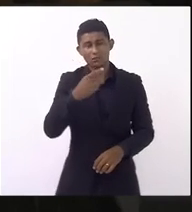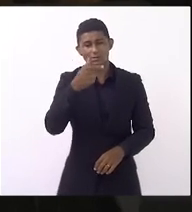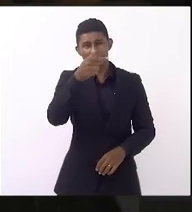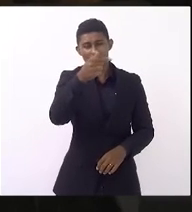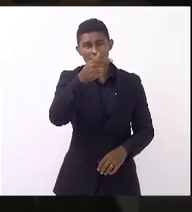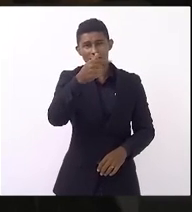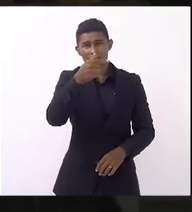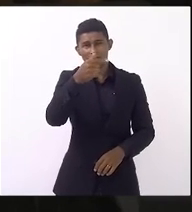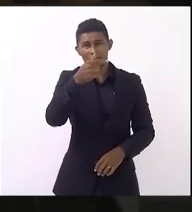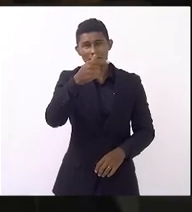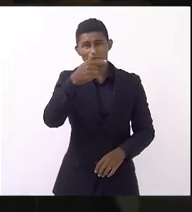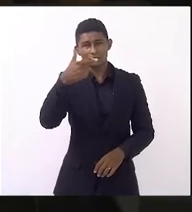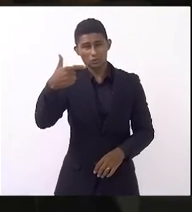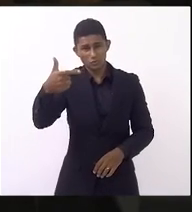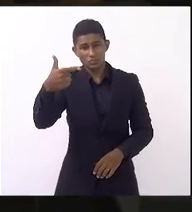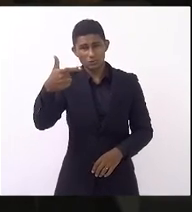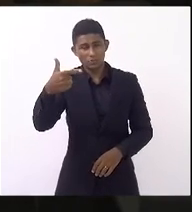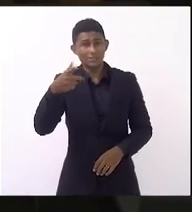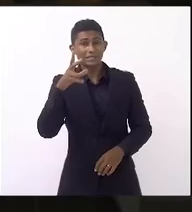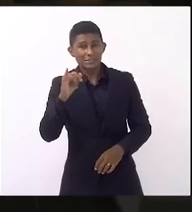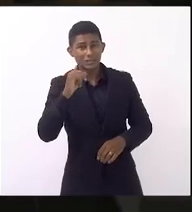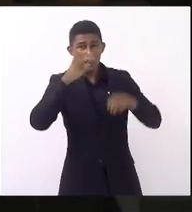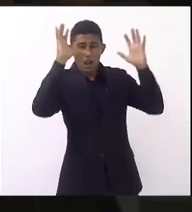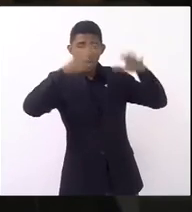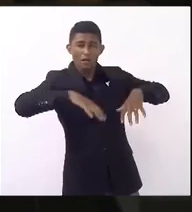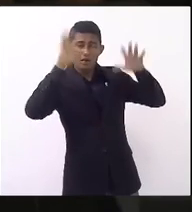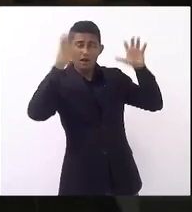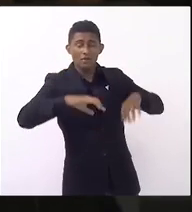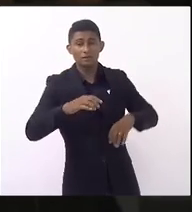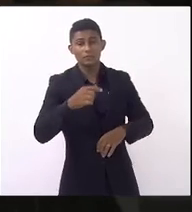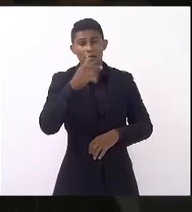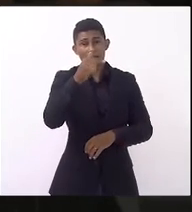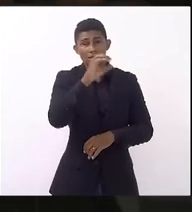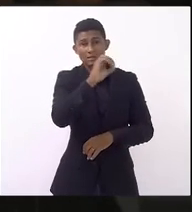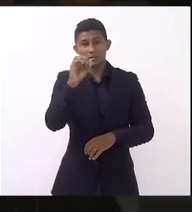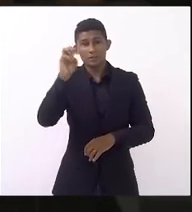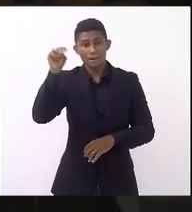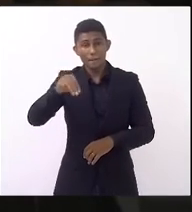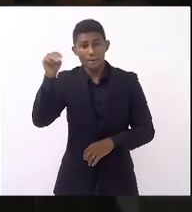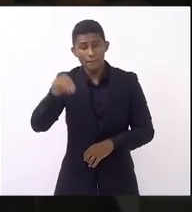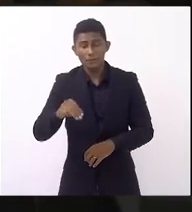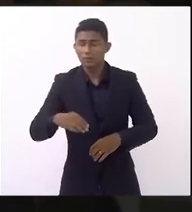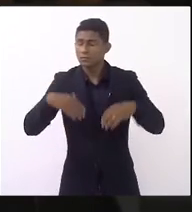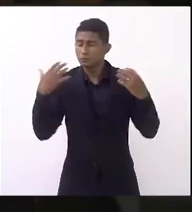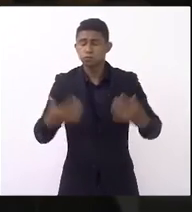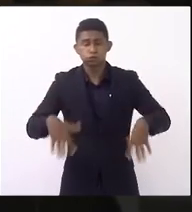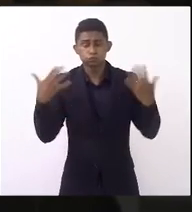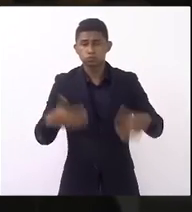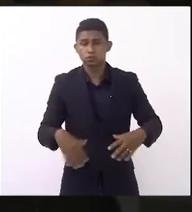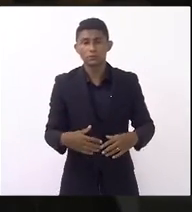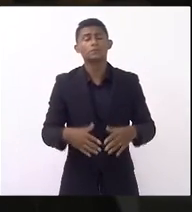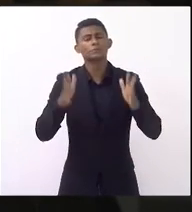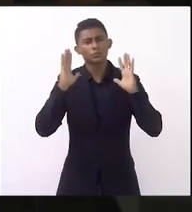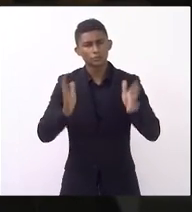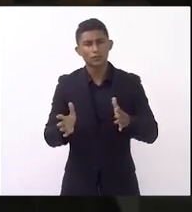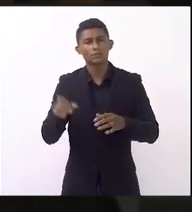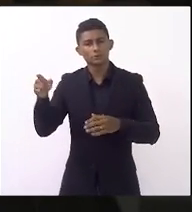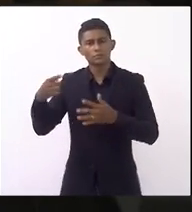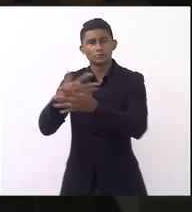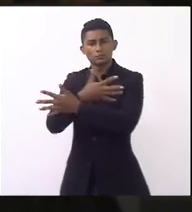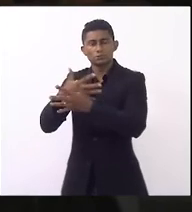chover 720 milímetros. É uma tragédia sem par. A gente já teve o exemplo de Petrópolis,